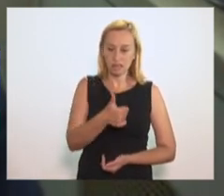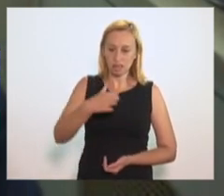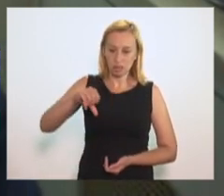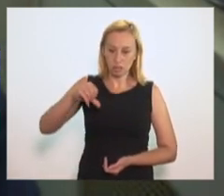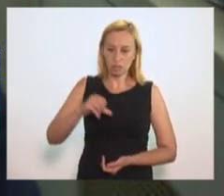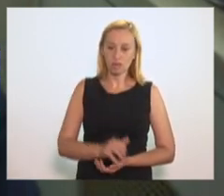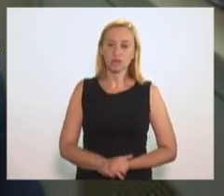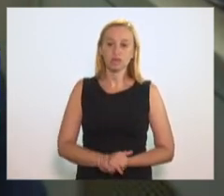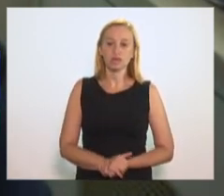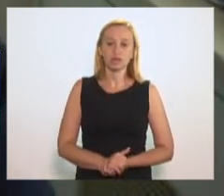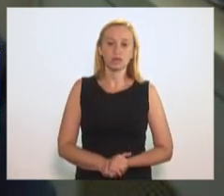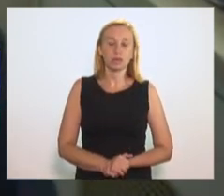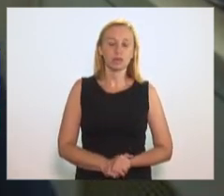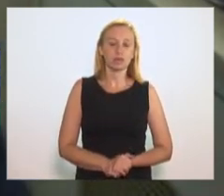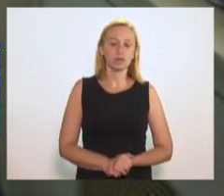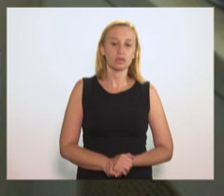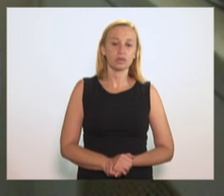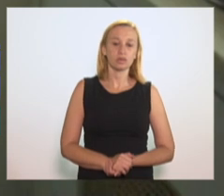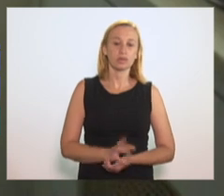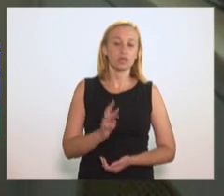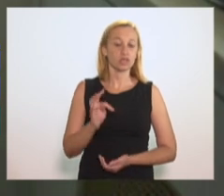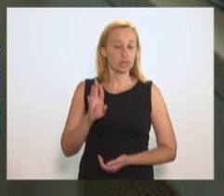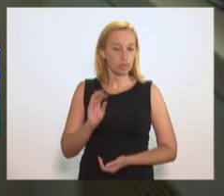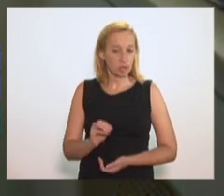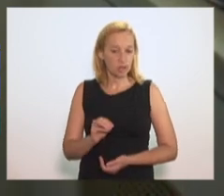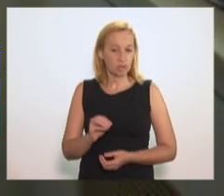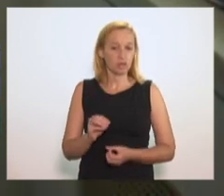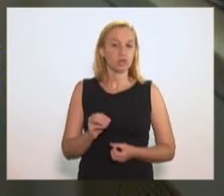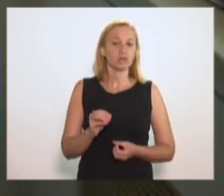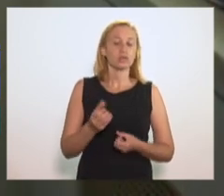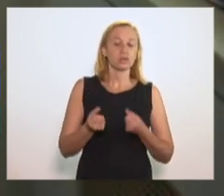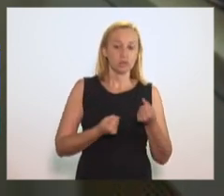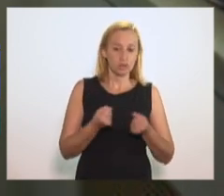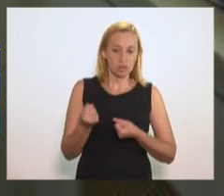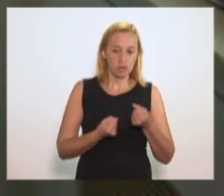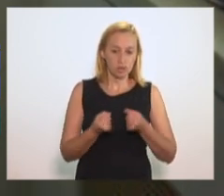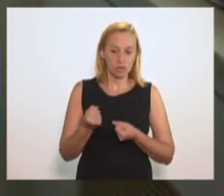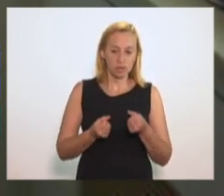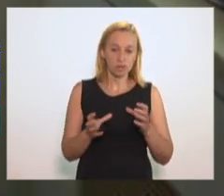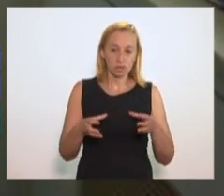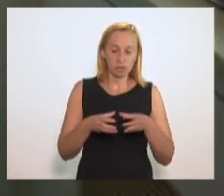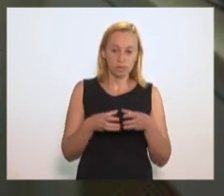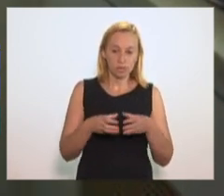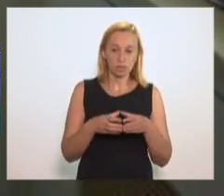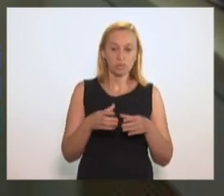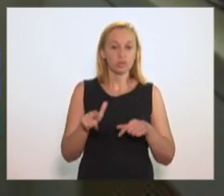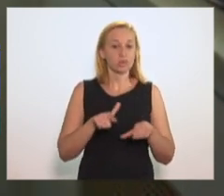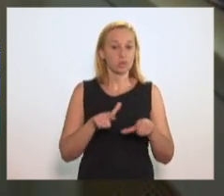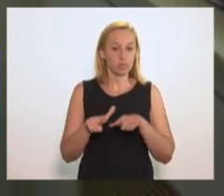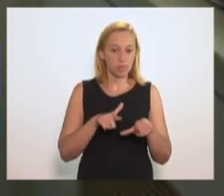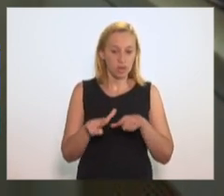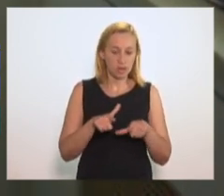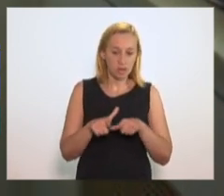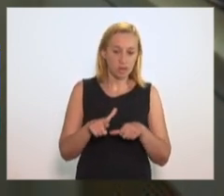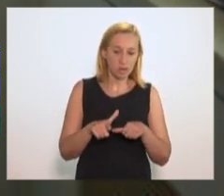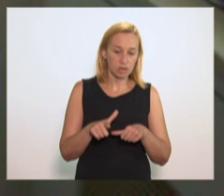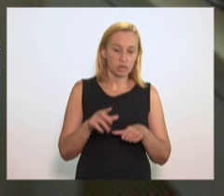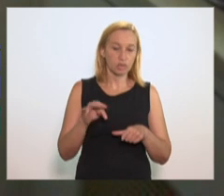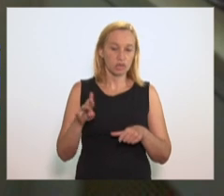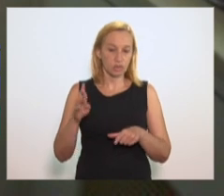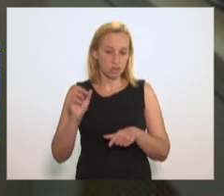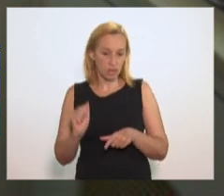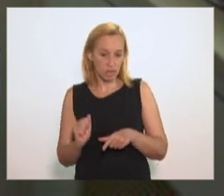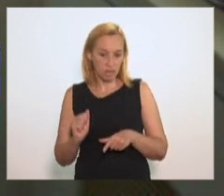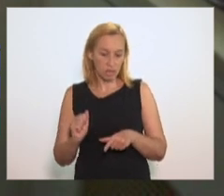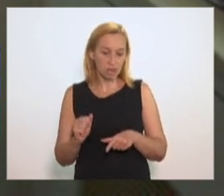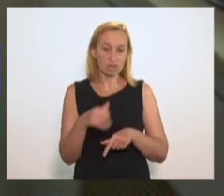que é o rastramento dos veículos e das respectivas equipes de serviço das concessionárias